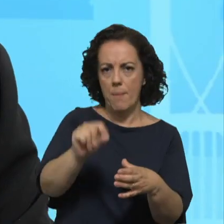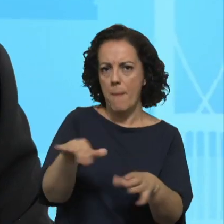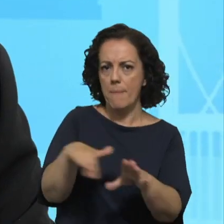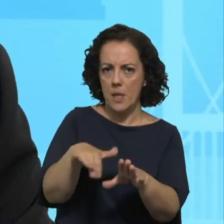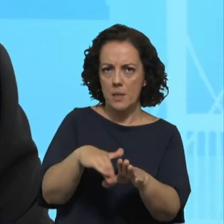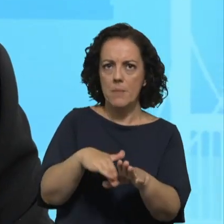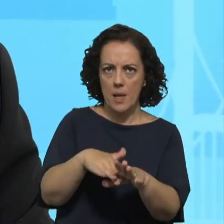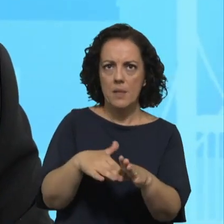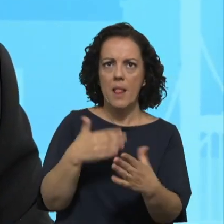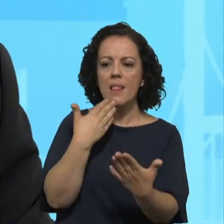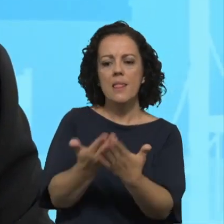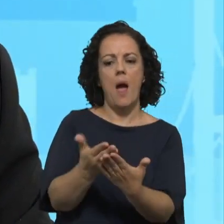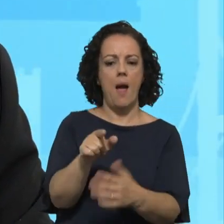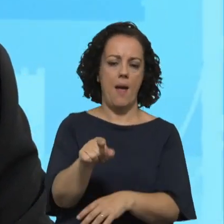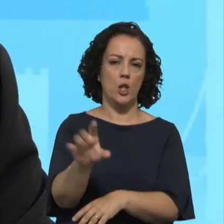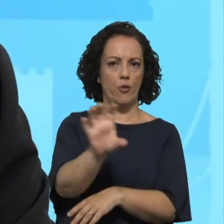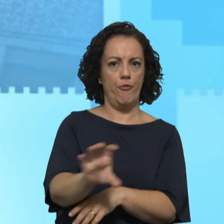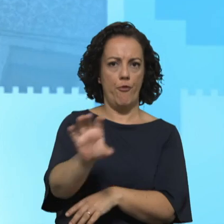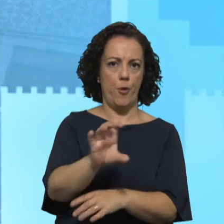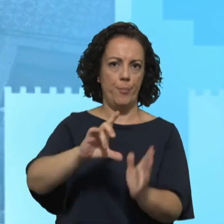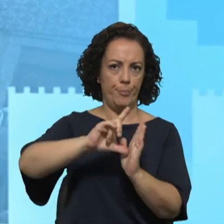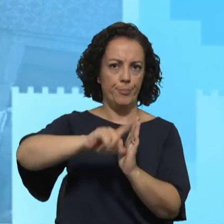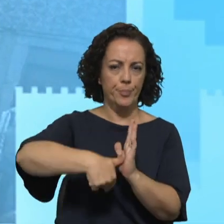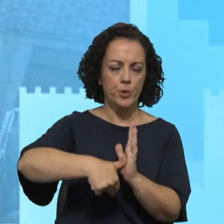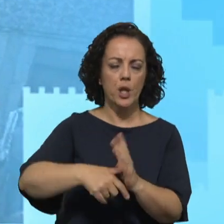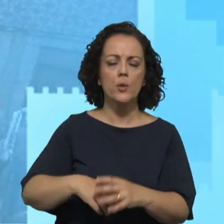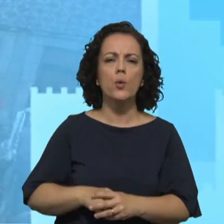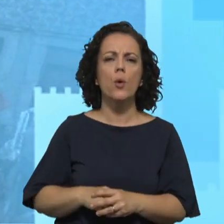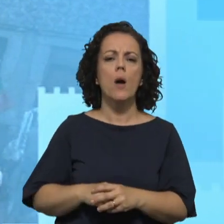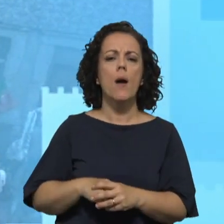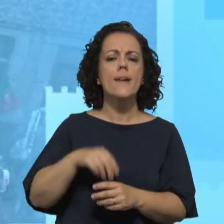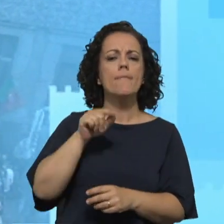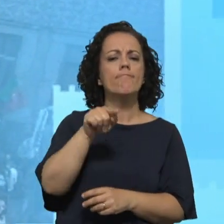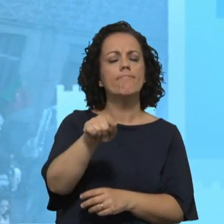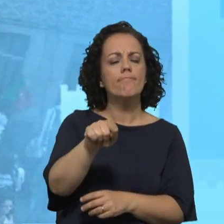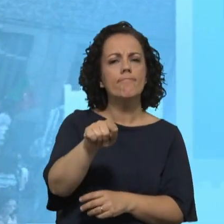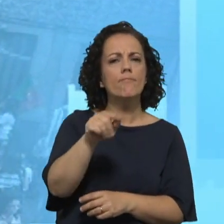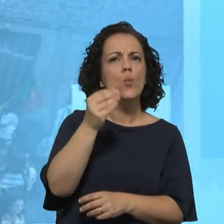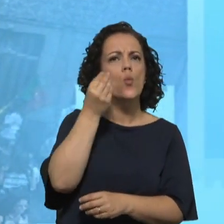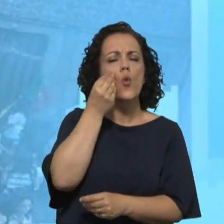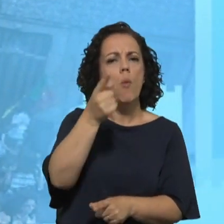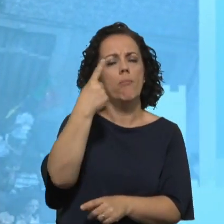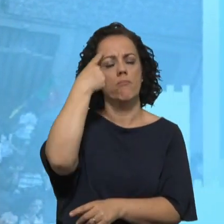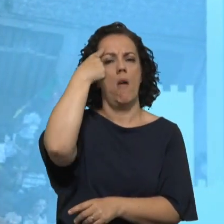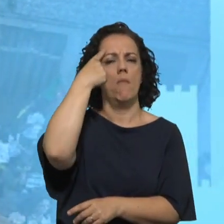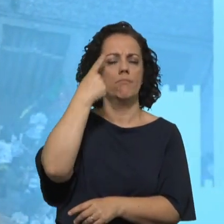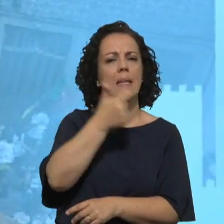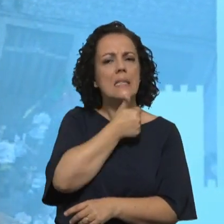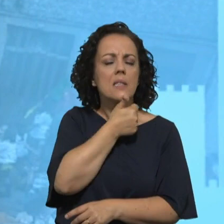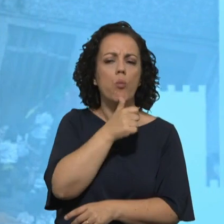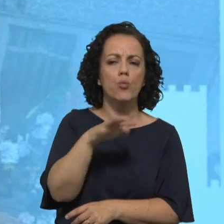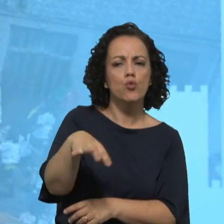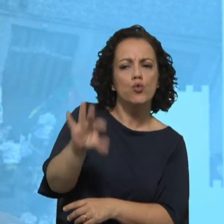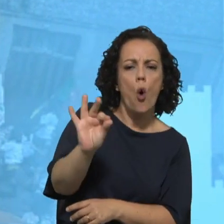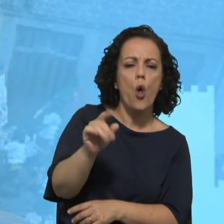dar conteúdo e forma, ao fim e ao cabo, a este projeto. Como é que foi esta decisão, esta escolha? Como